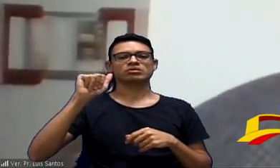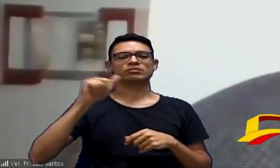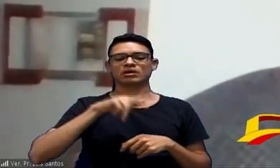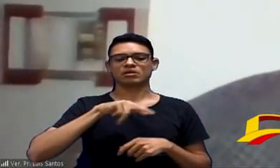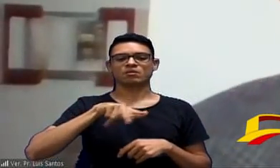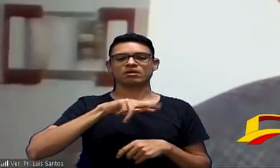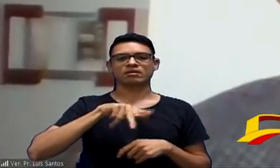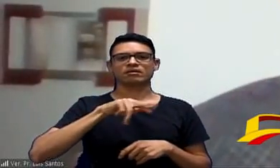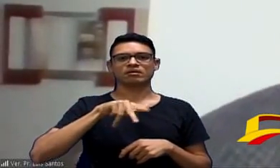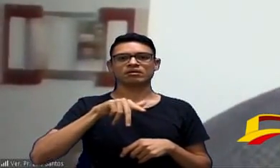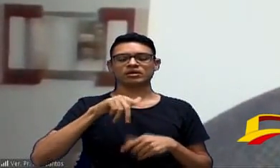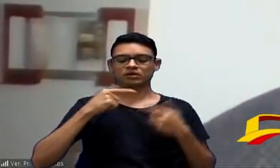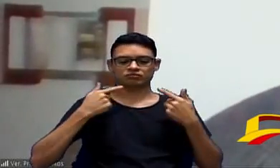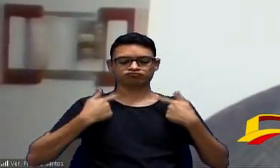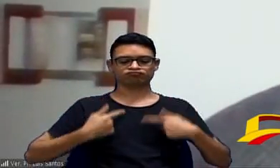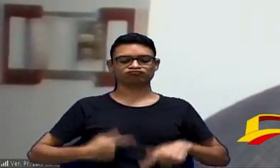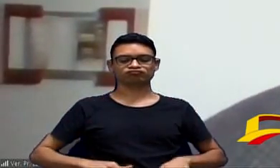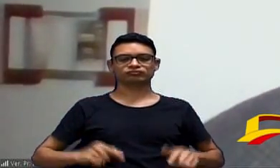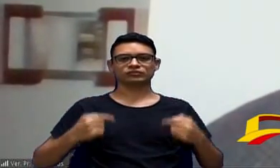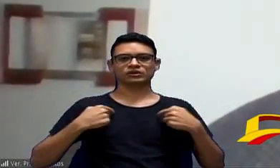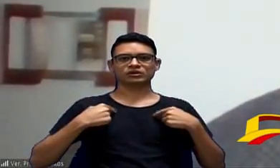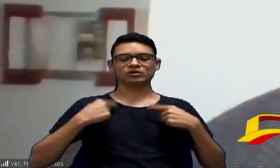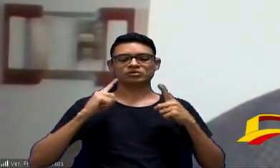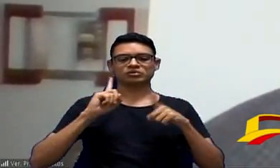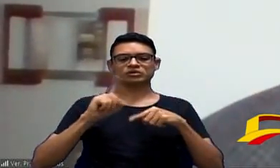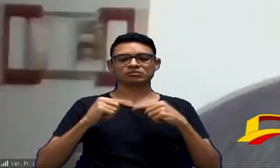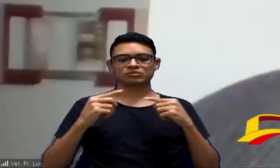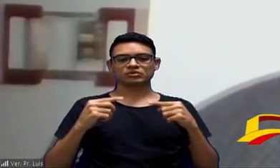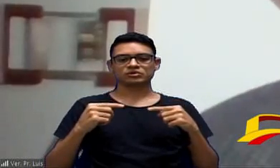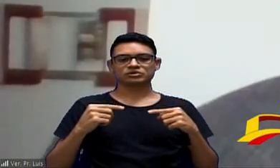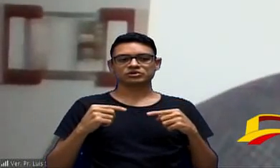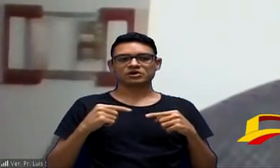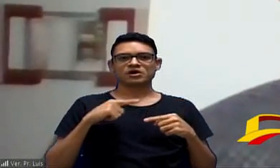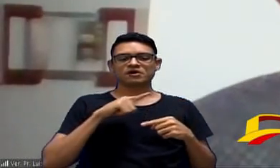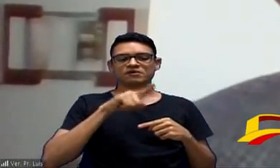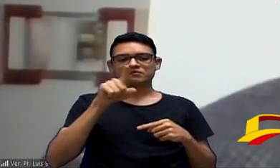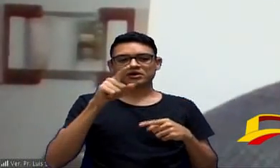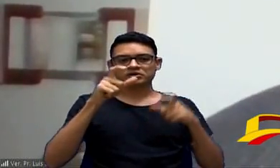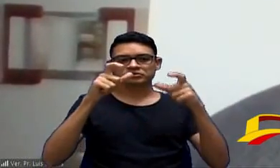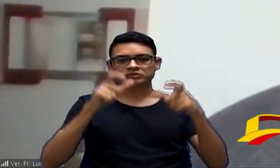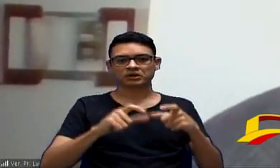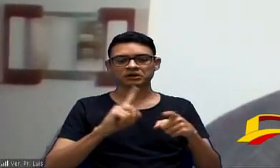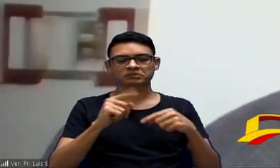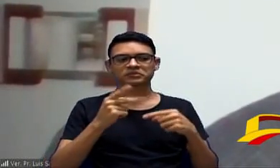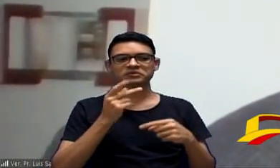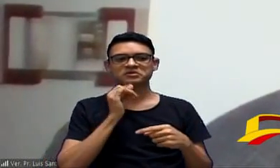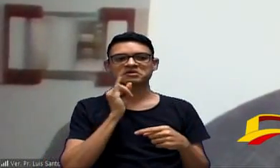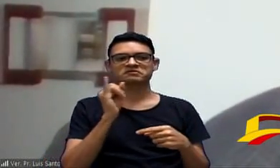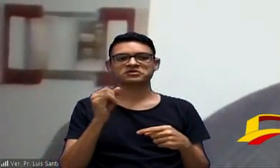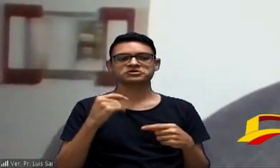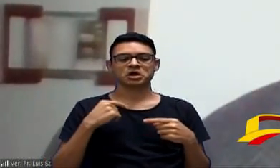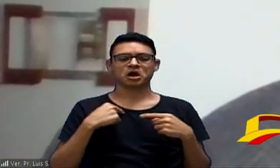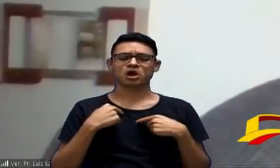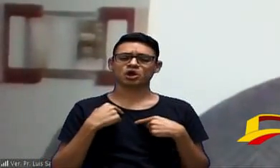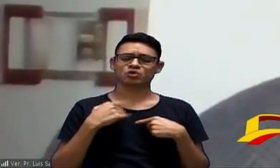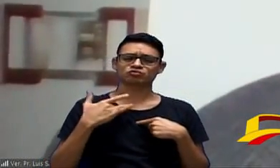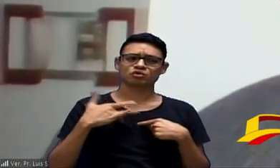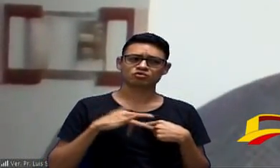mas depois quer pousar de defensor dos animais. Então, o que é que eu...